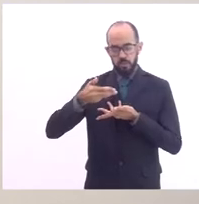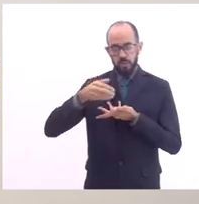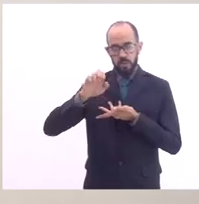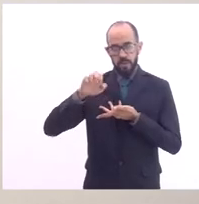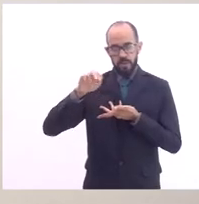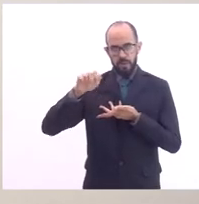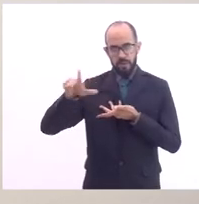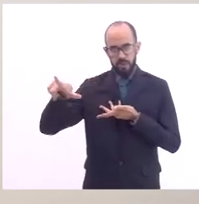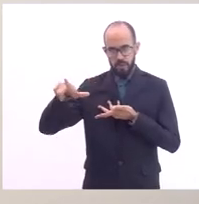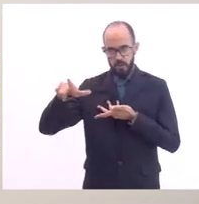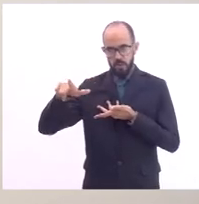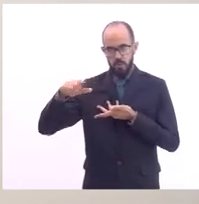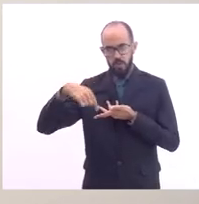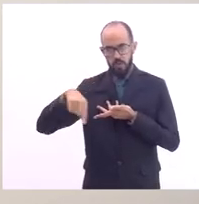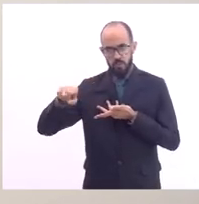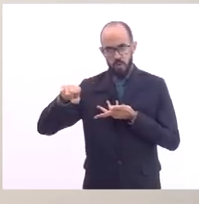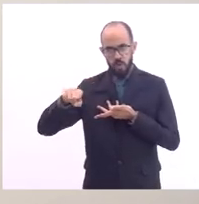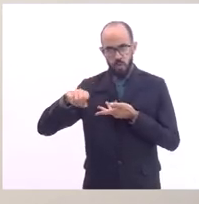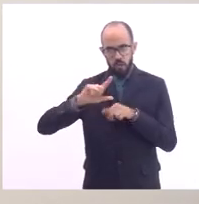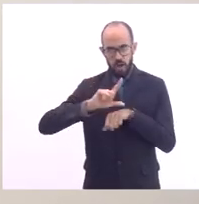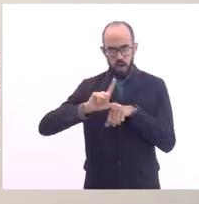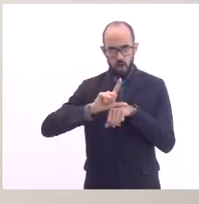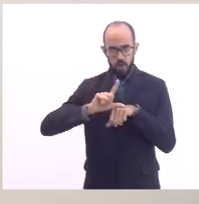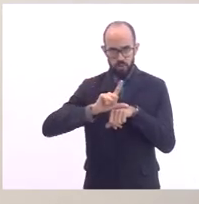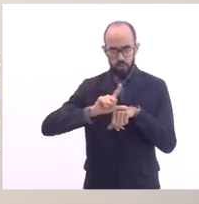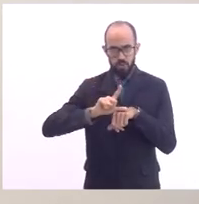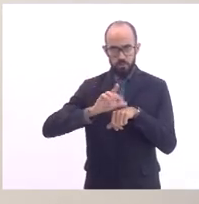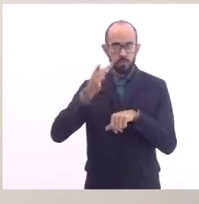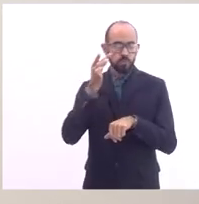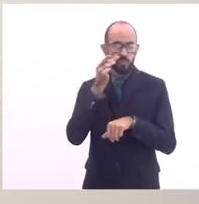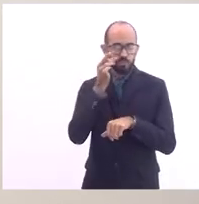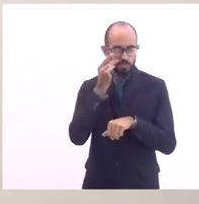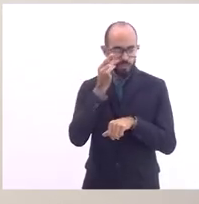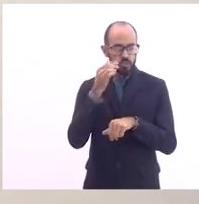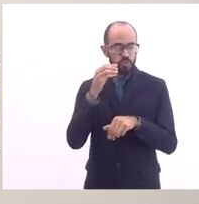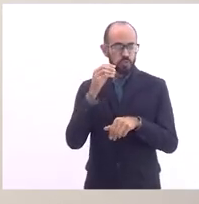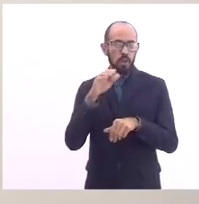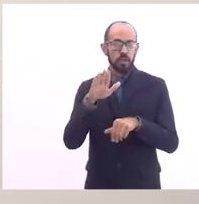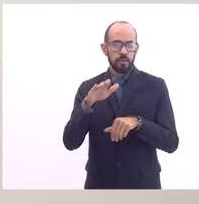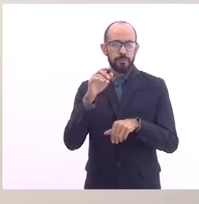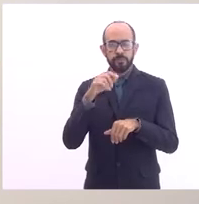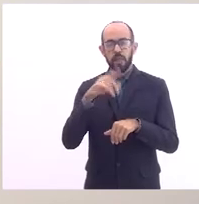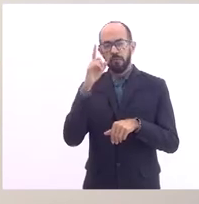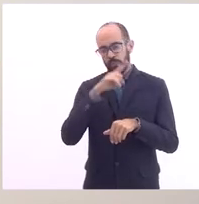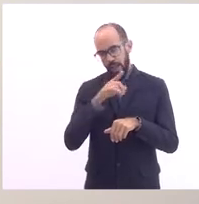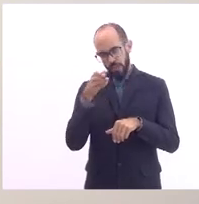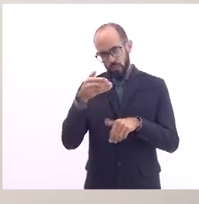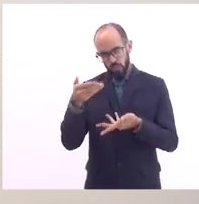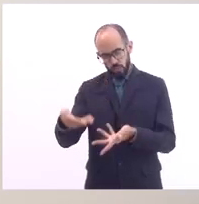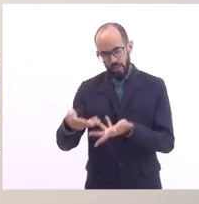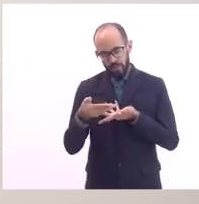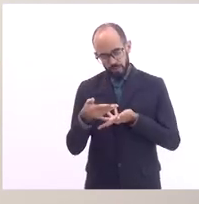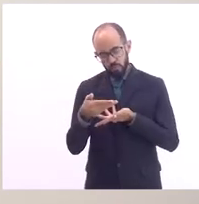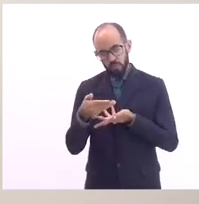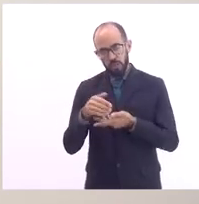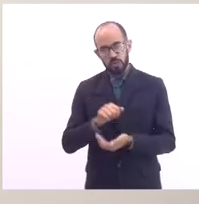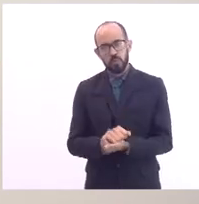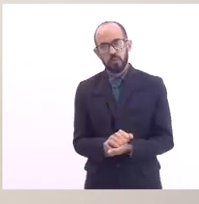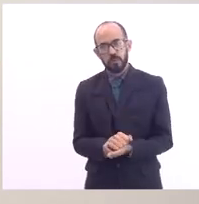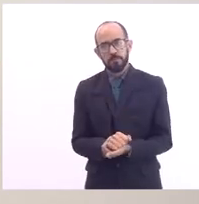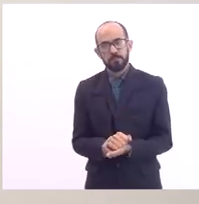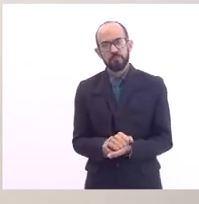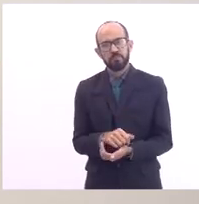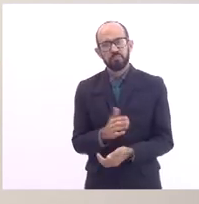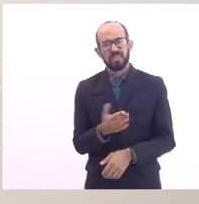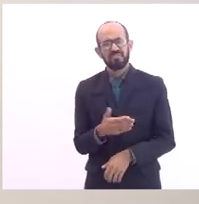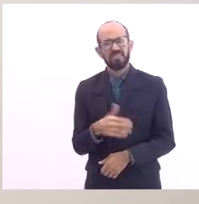que buscam atendimento na agência física, já foi até falado aqui da precariedade, infelizmente, do atendimento local lá, 10